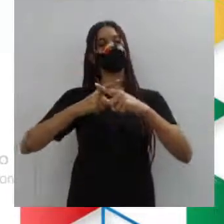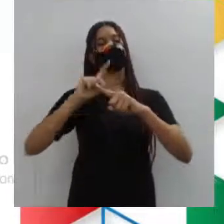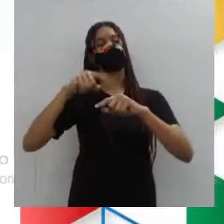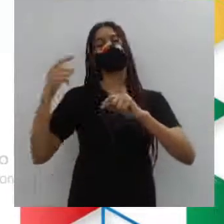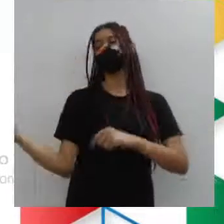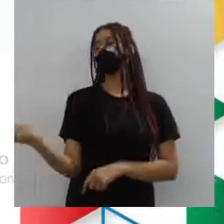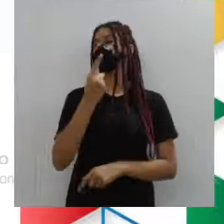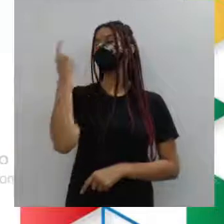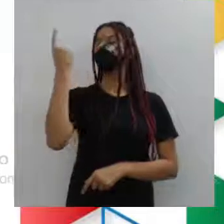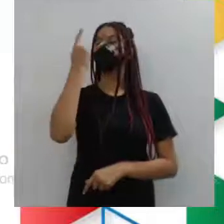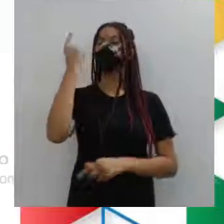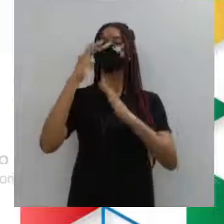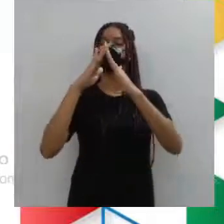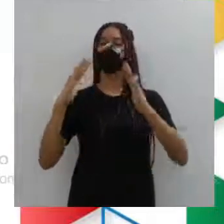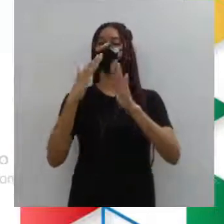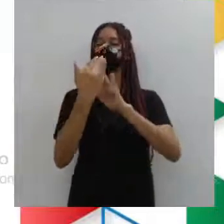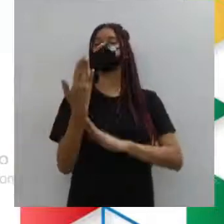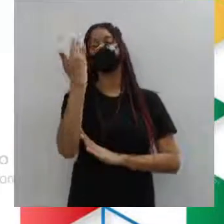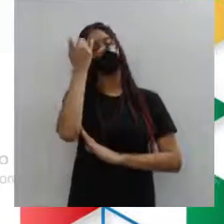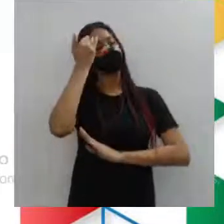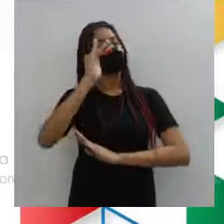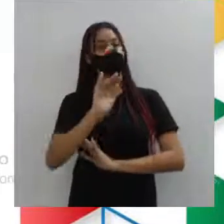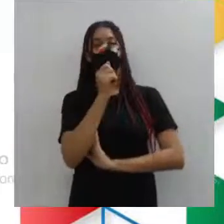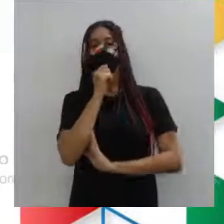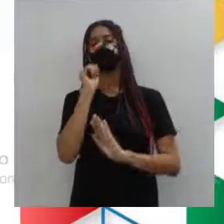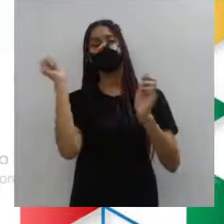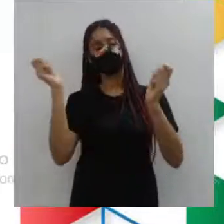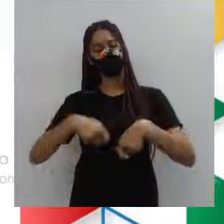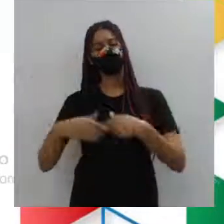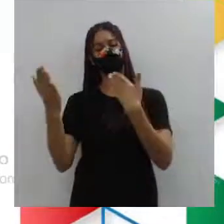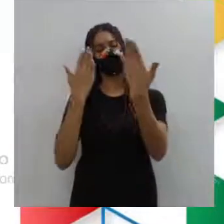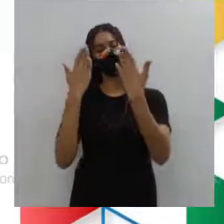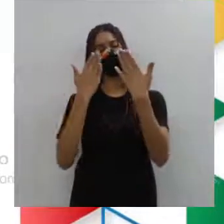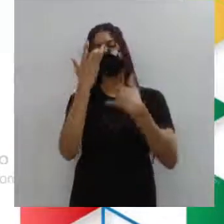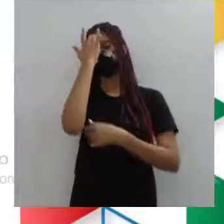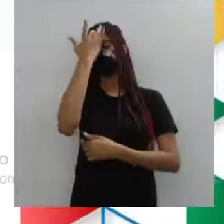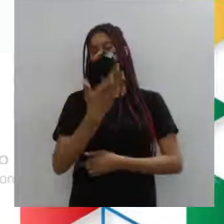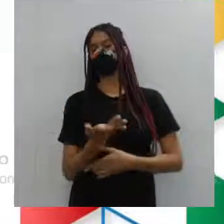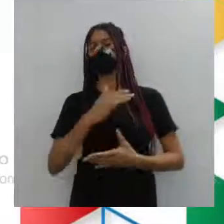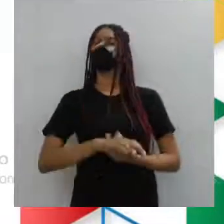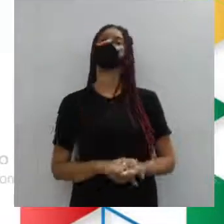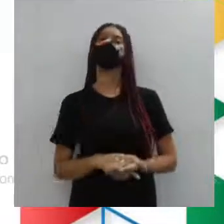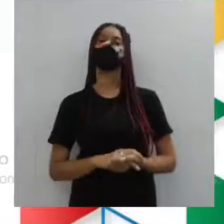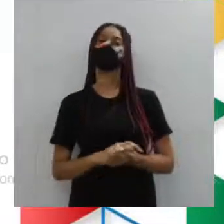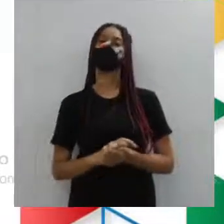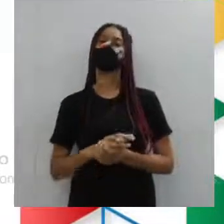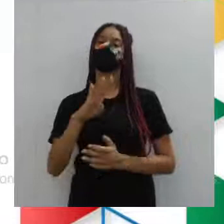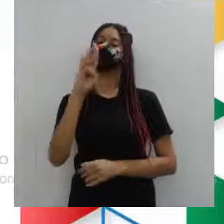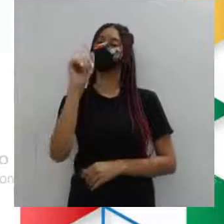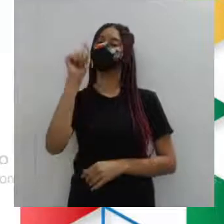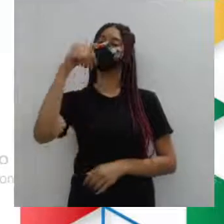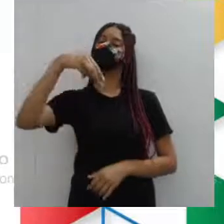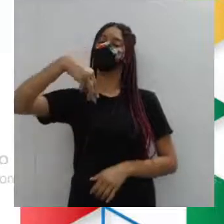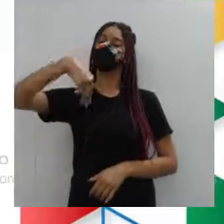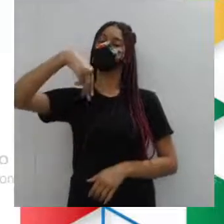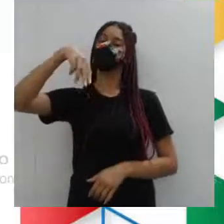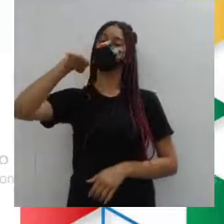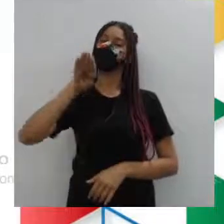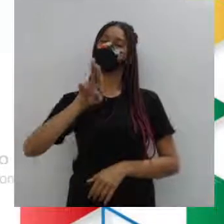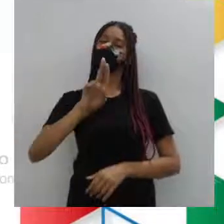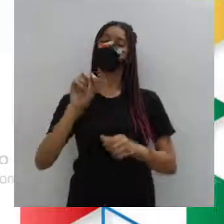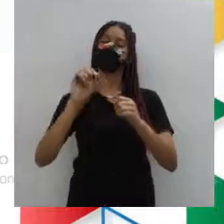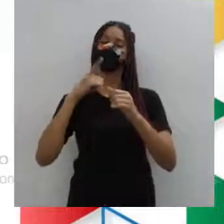altura da pirâmide, que ele não sabe ainda, mas ele pode comparar isso muito facilmente. O bambu lá tem as unidades para que ele